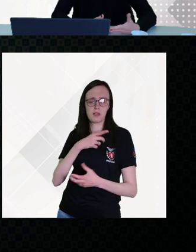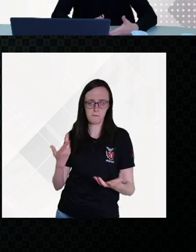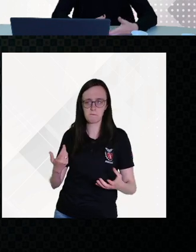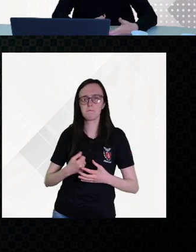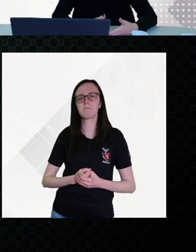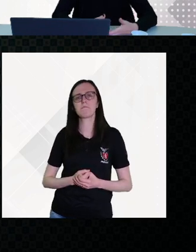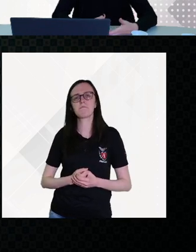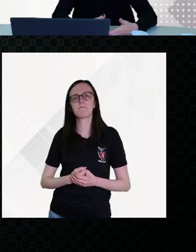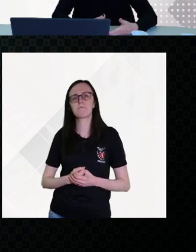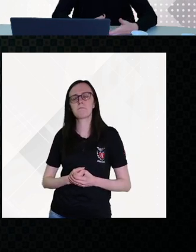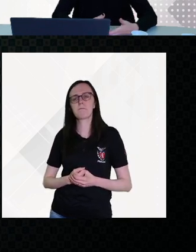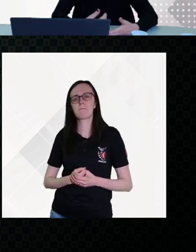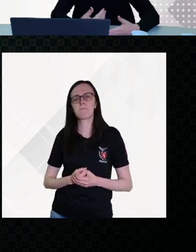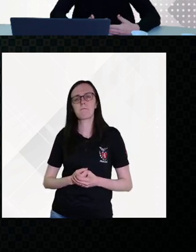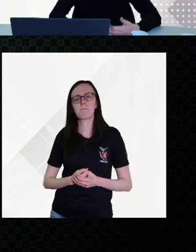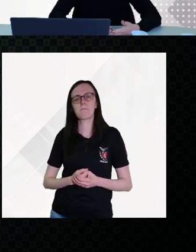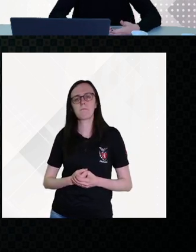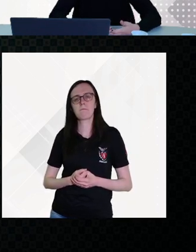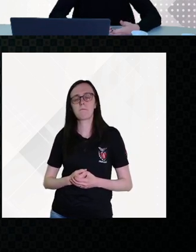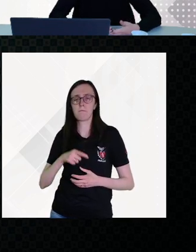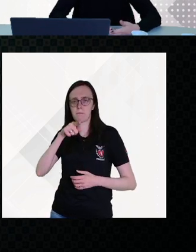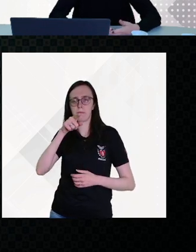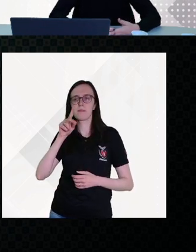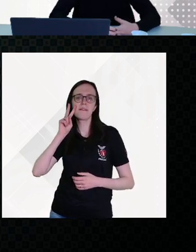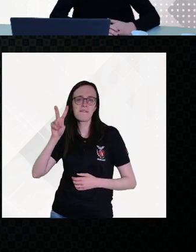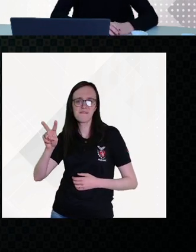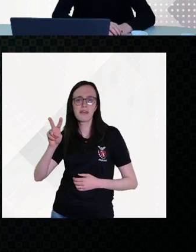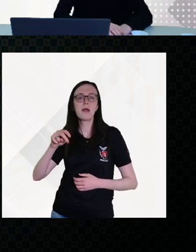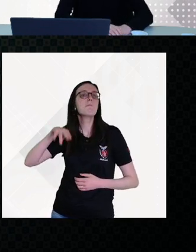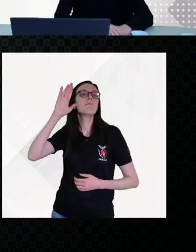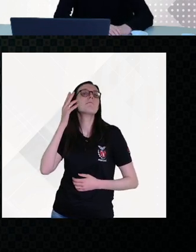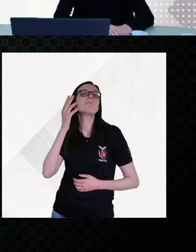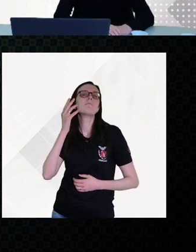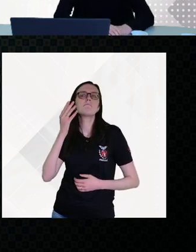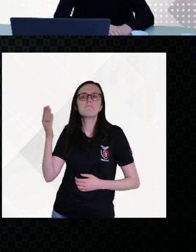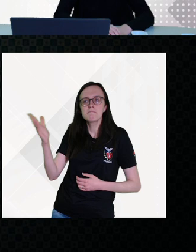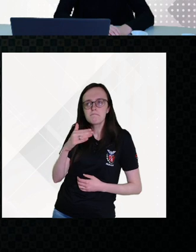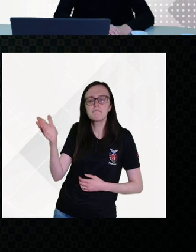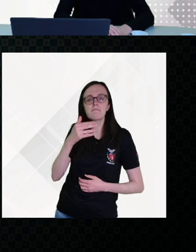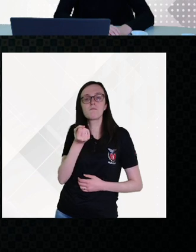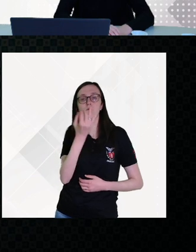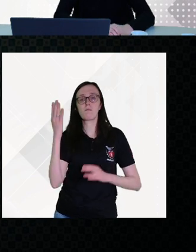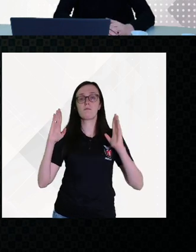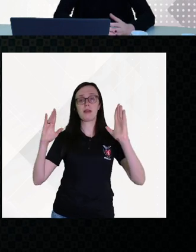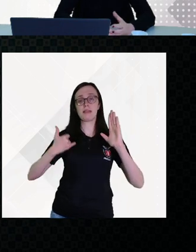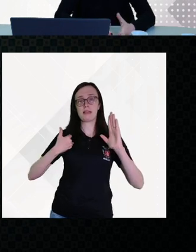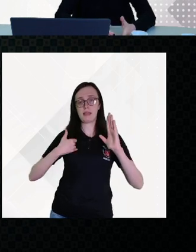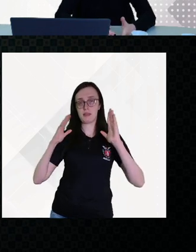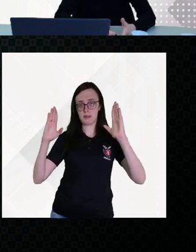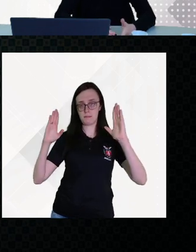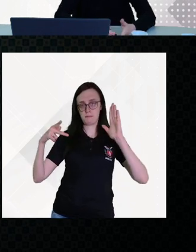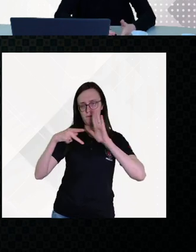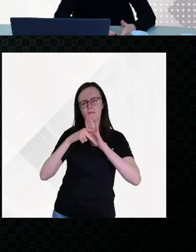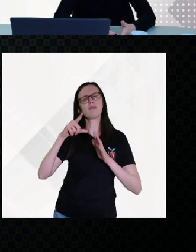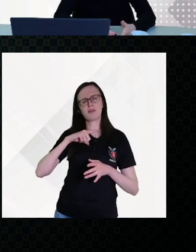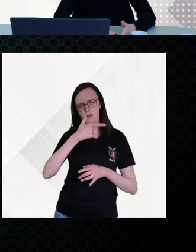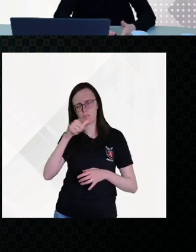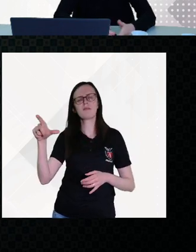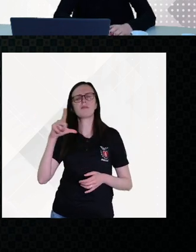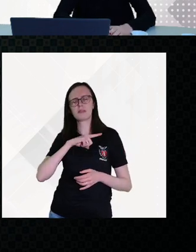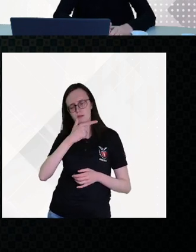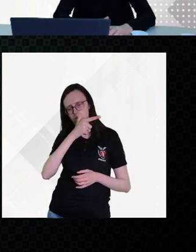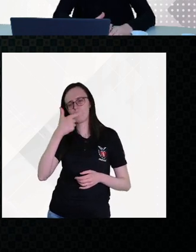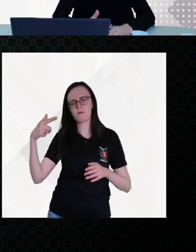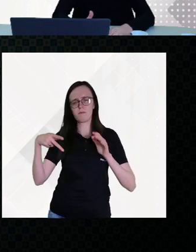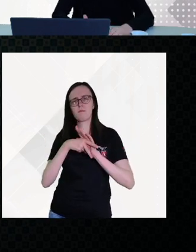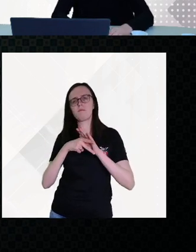pode, a prevalência, digamos, seria maior estudantes nessa faixa etária, né? Não que não existam outras